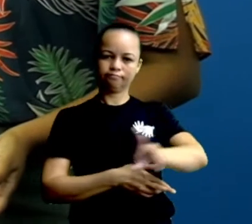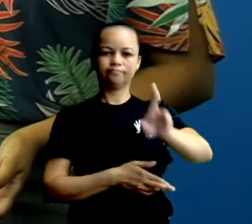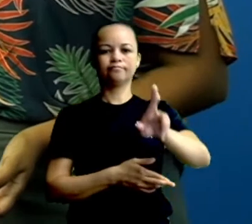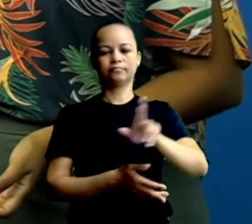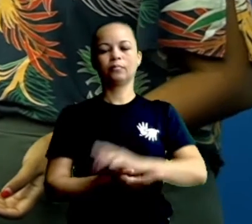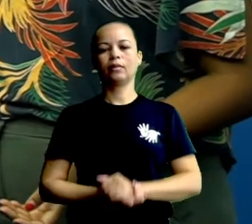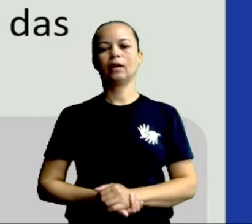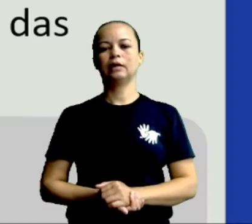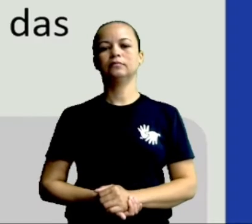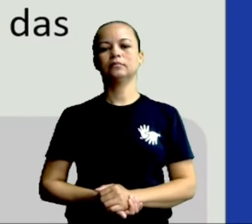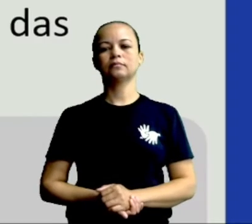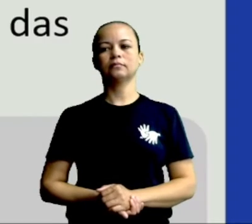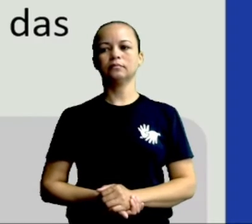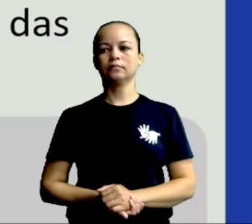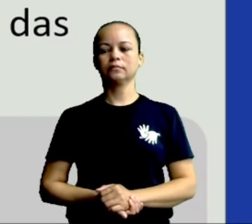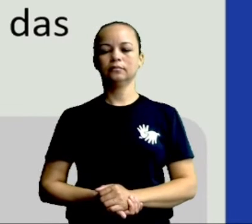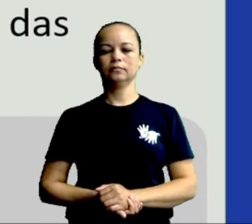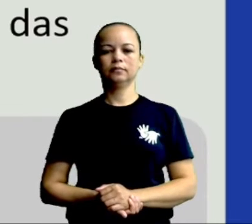religiões.